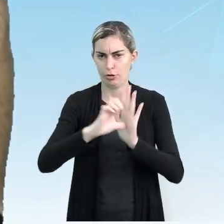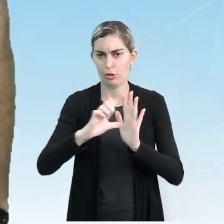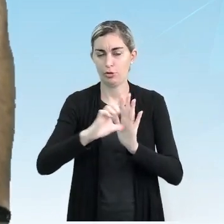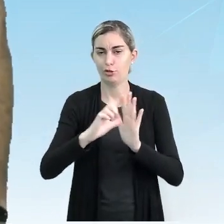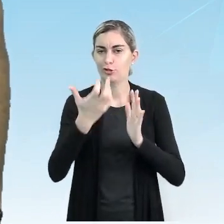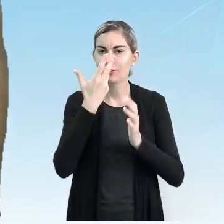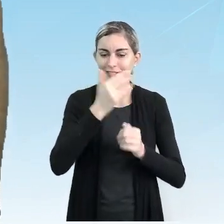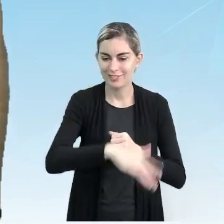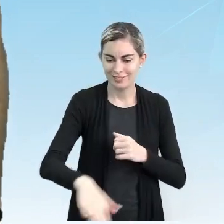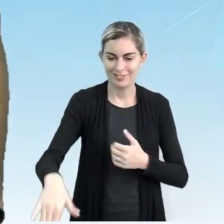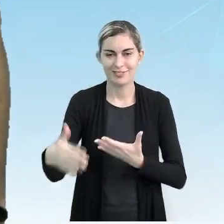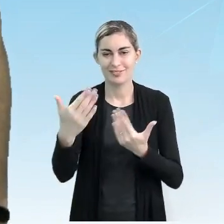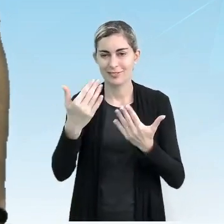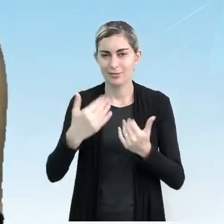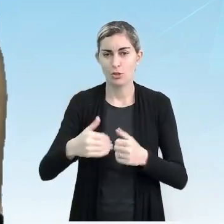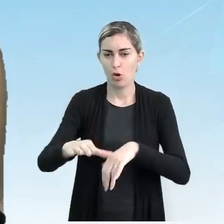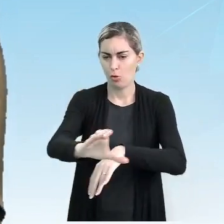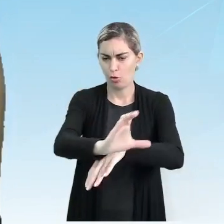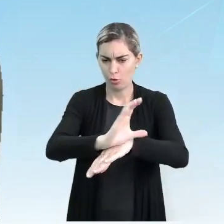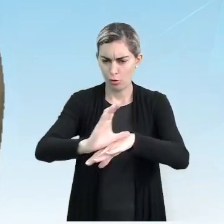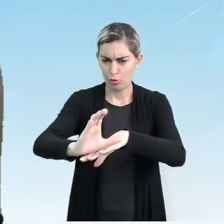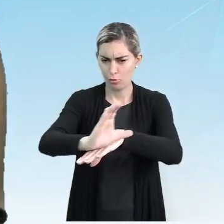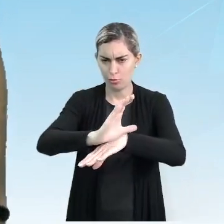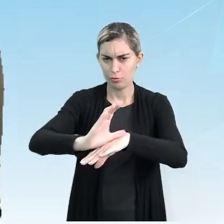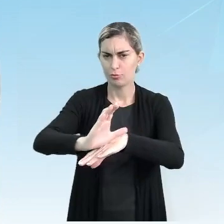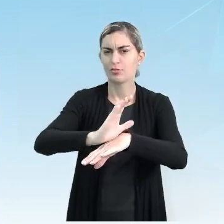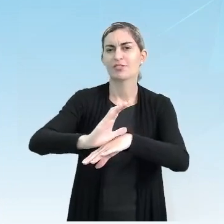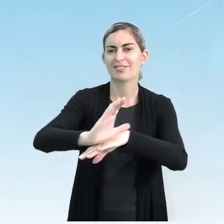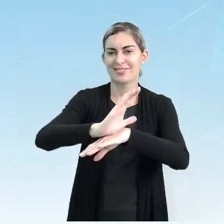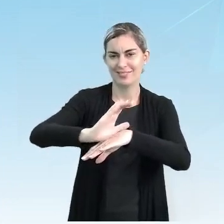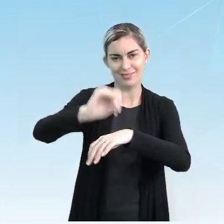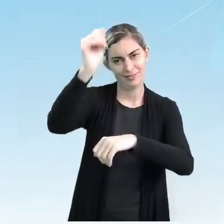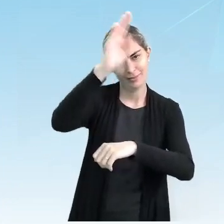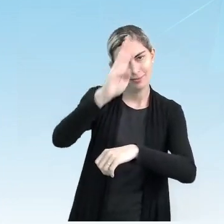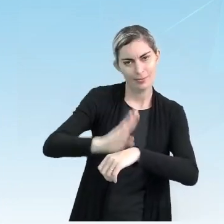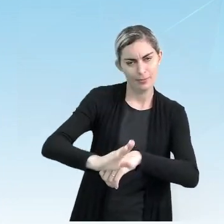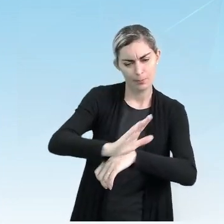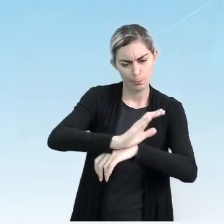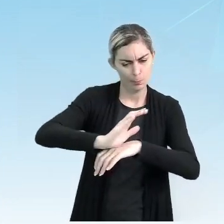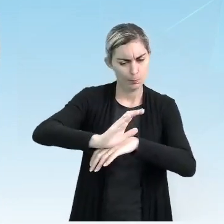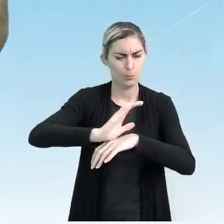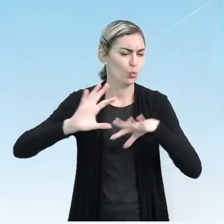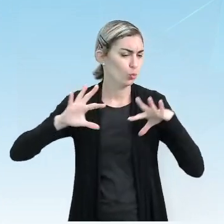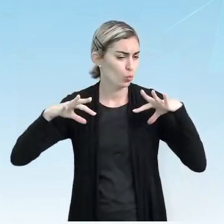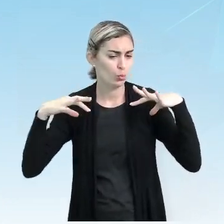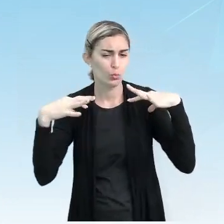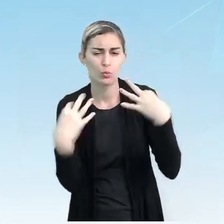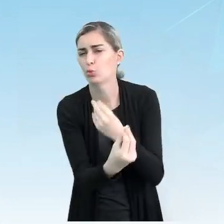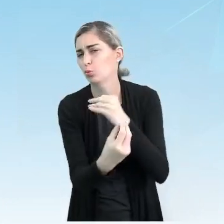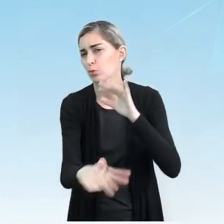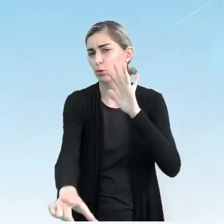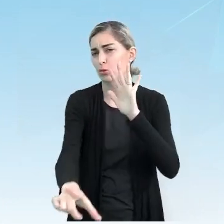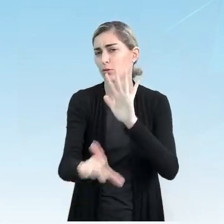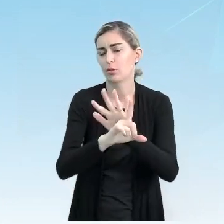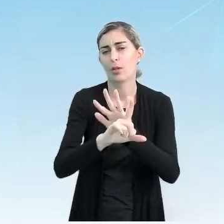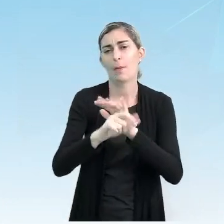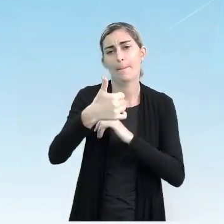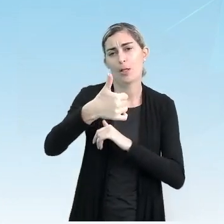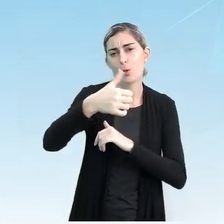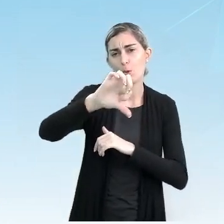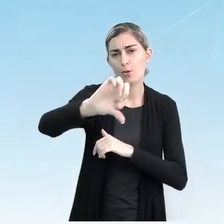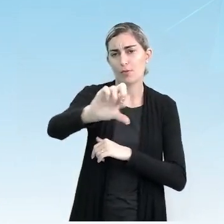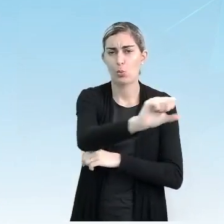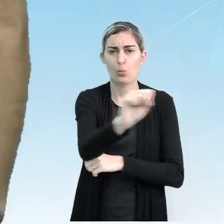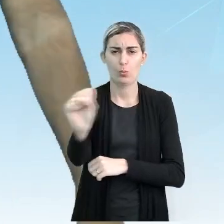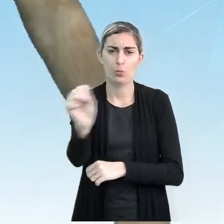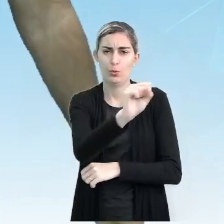Adolescente. A Constituição Brasileira, de onde emanam todas as De leis. 1988, é bom